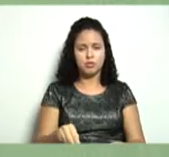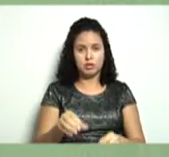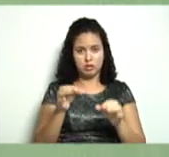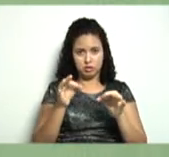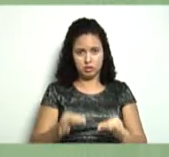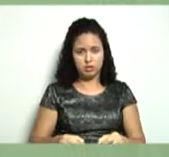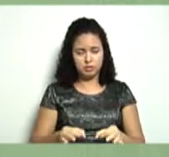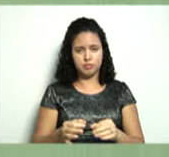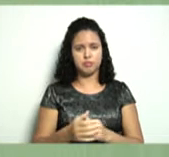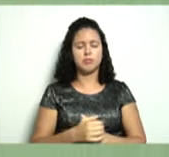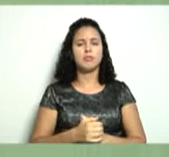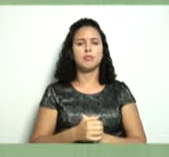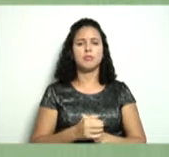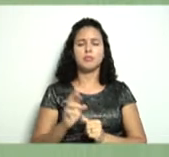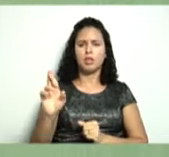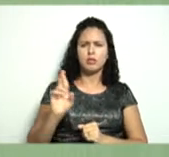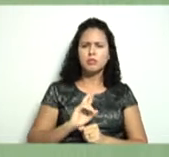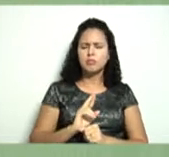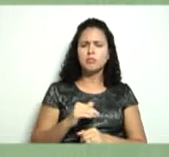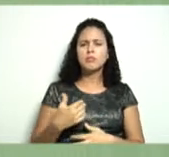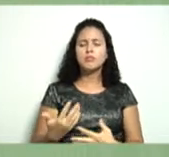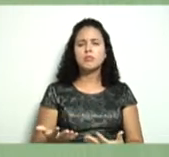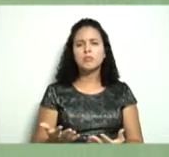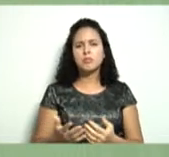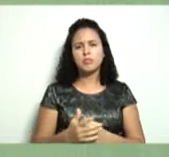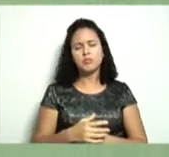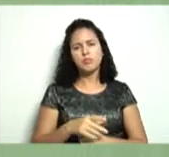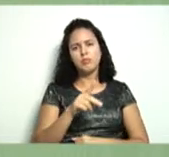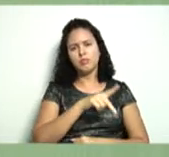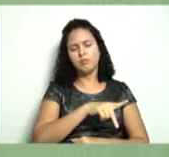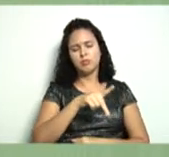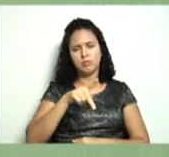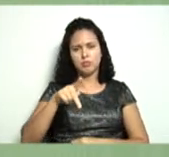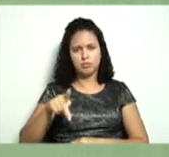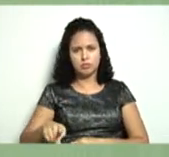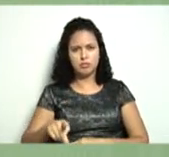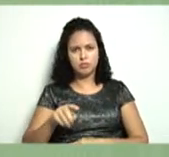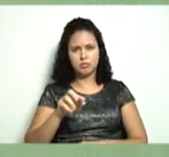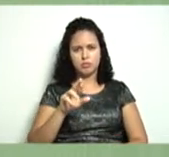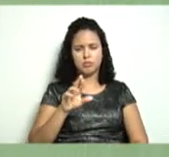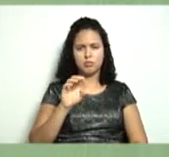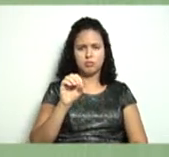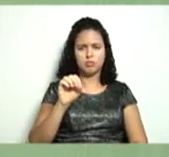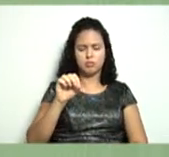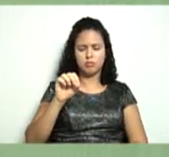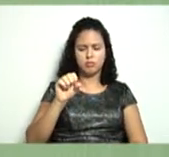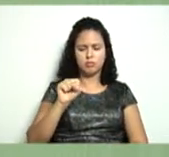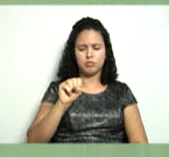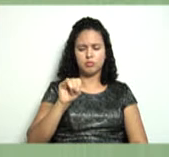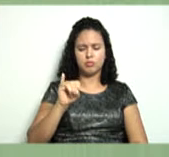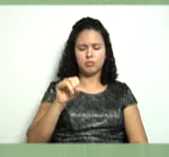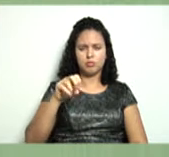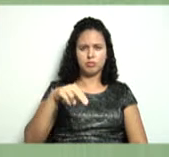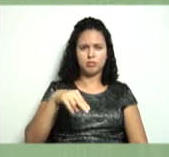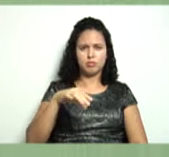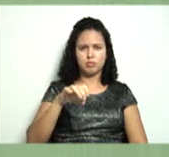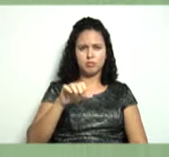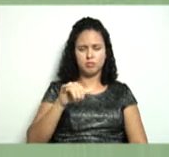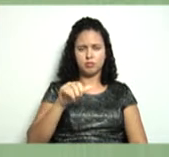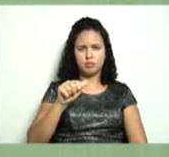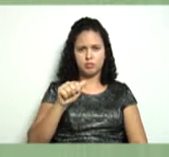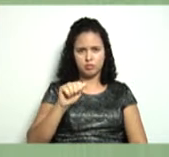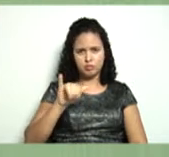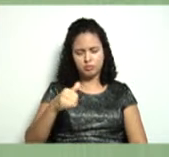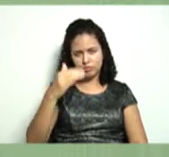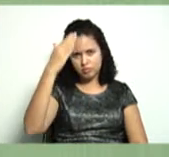corretas. Chegamos a alguma resposta, professor? Professora Rosineia Aparecida, da Escola Emburana, de Jiparaná, e